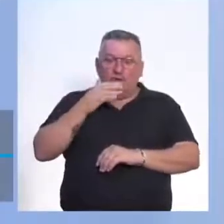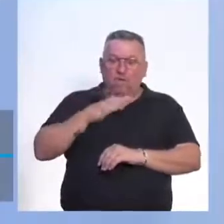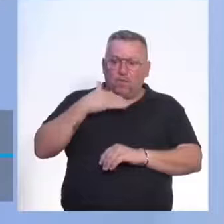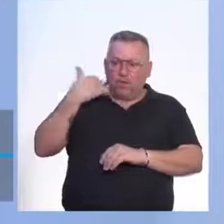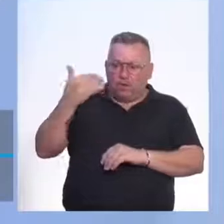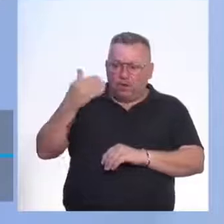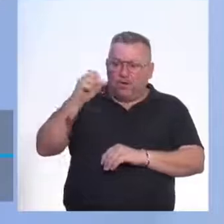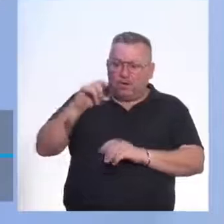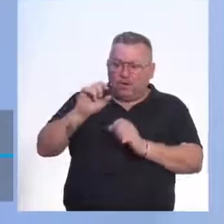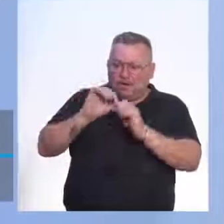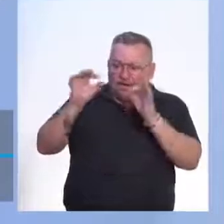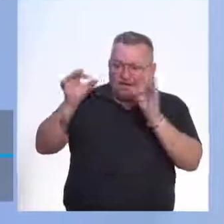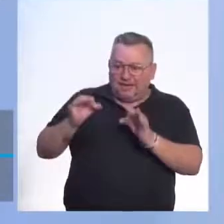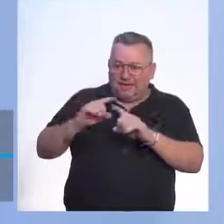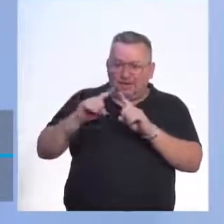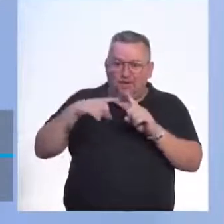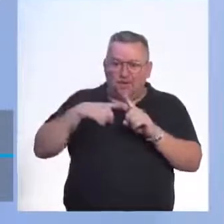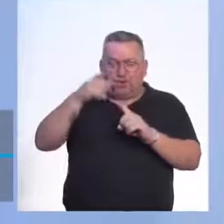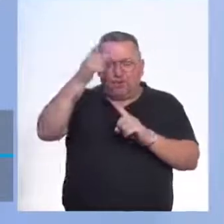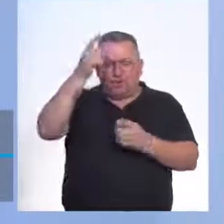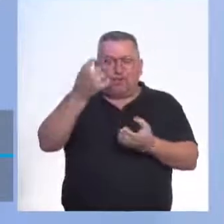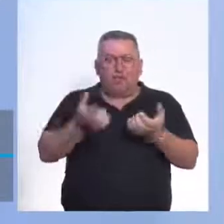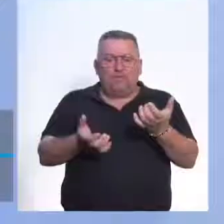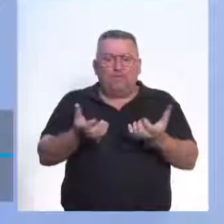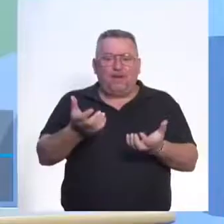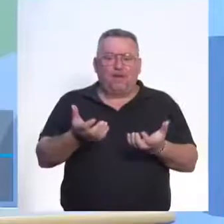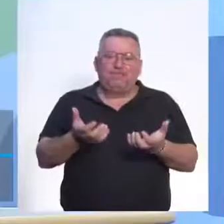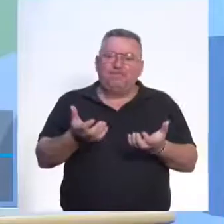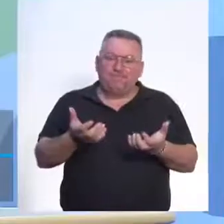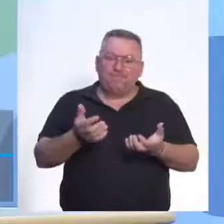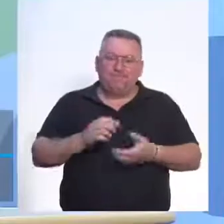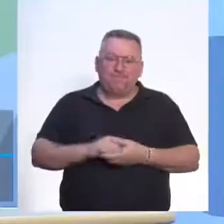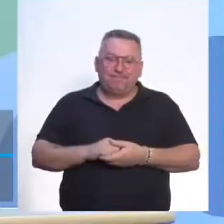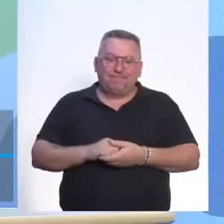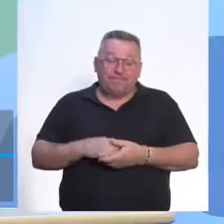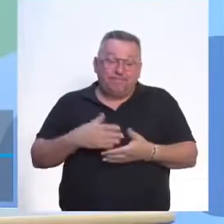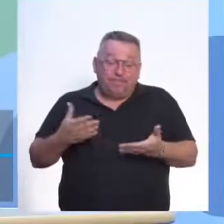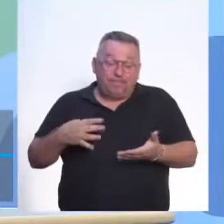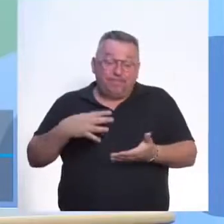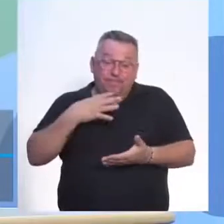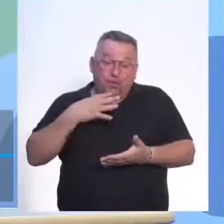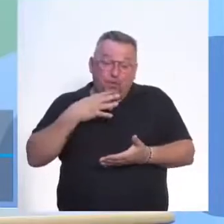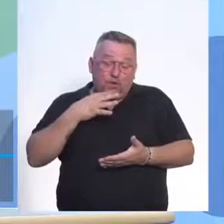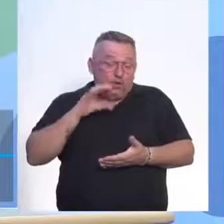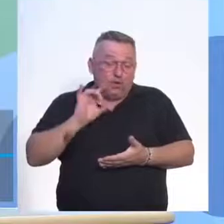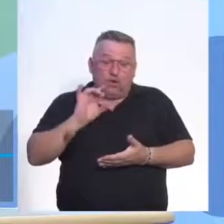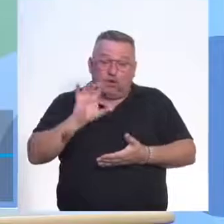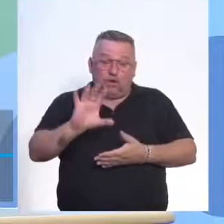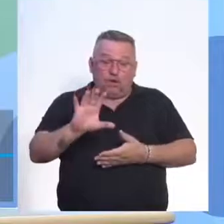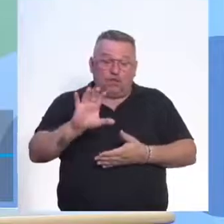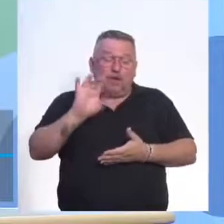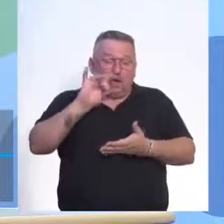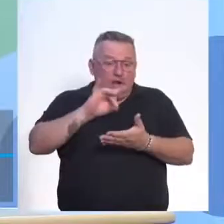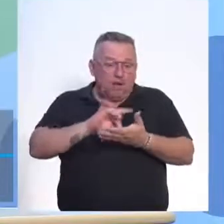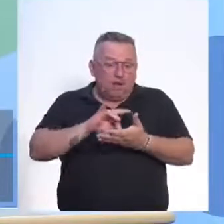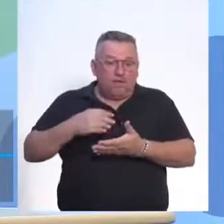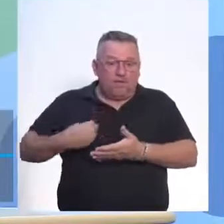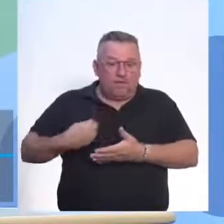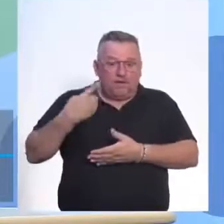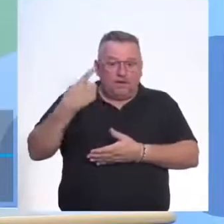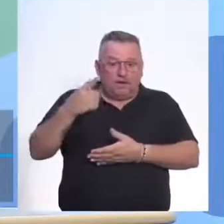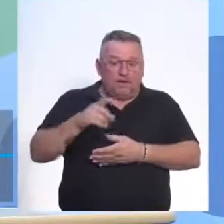fizer as coisas direito aqui, eu posso ir para o inferno. É porque era o mundo que elas conheciam, né? Exato. É a realidade que elas